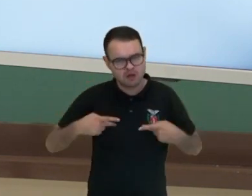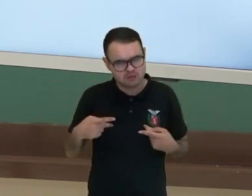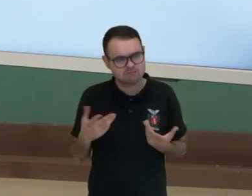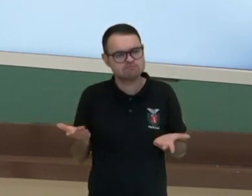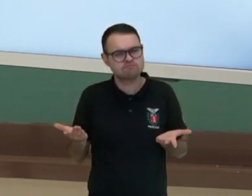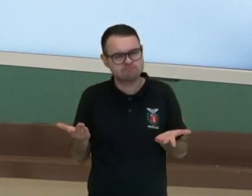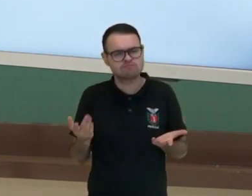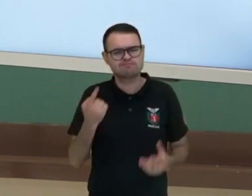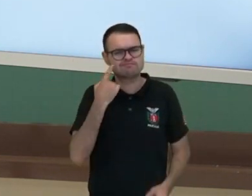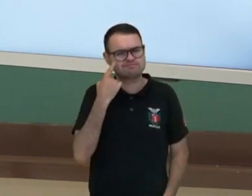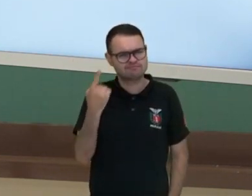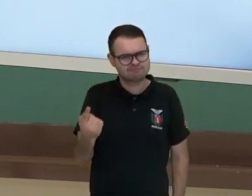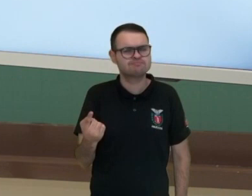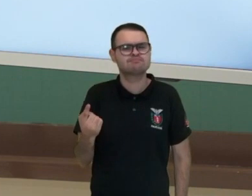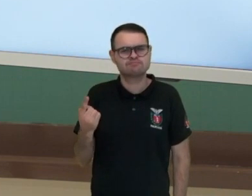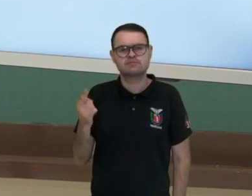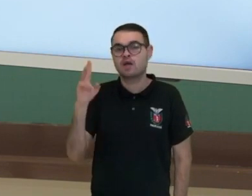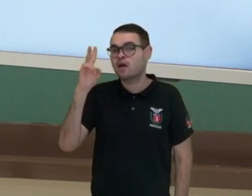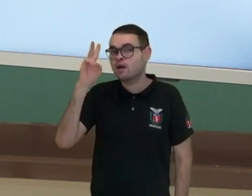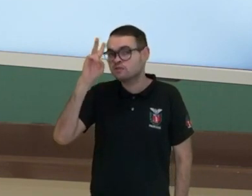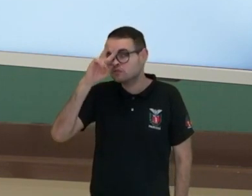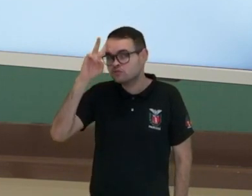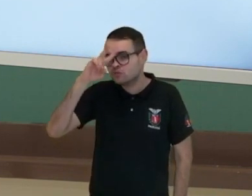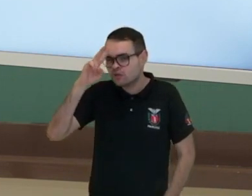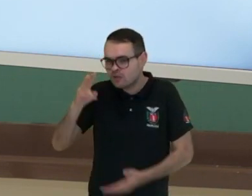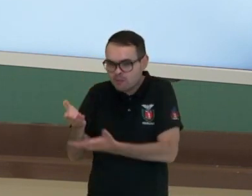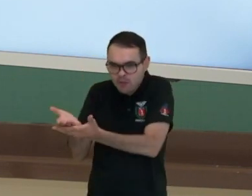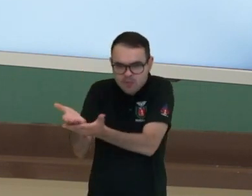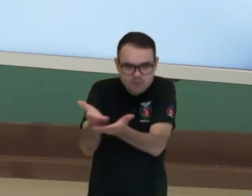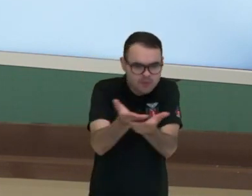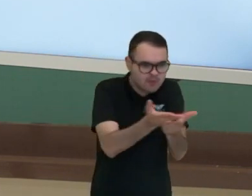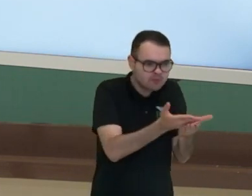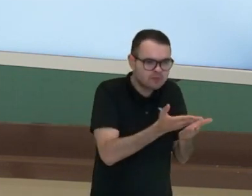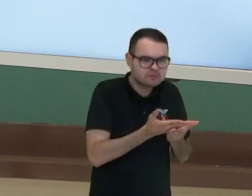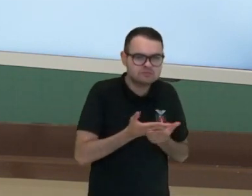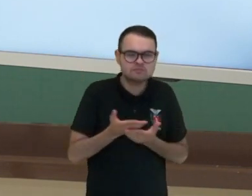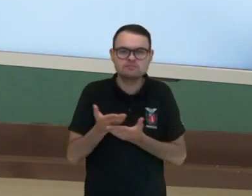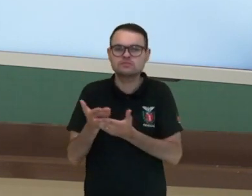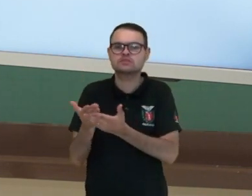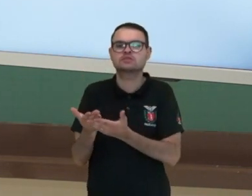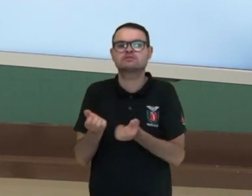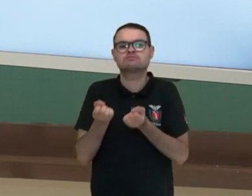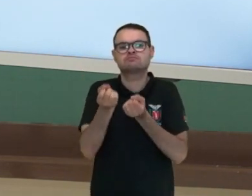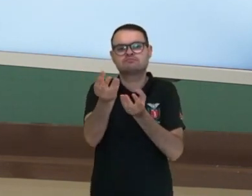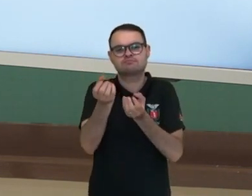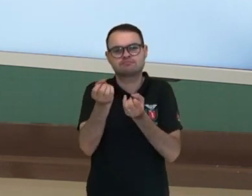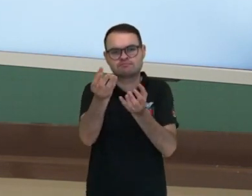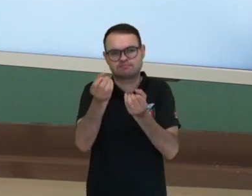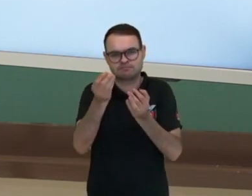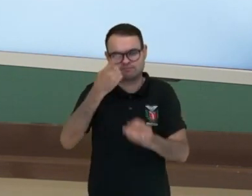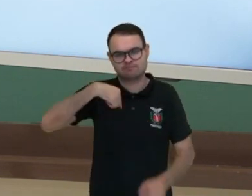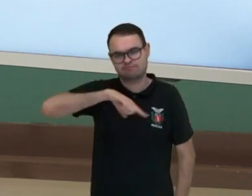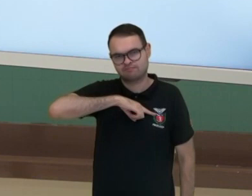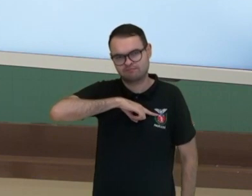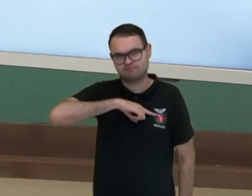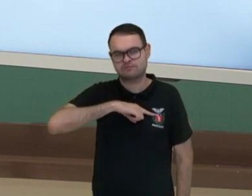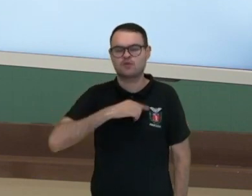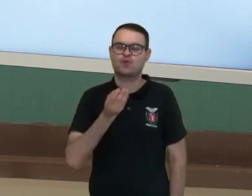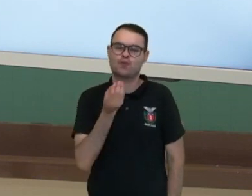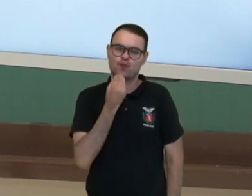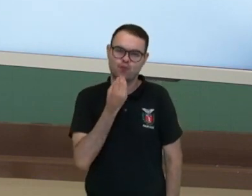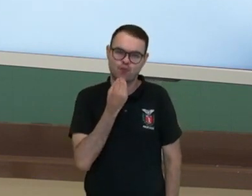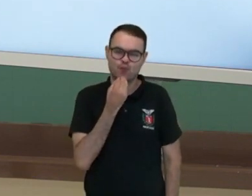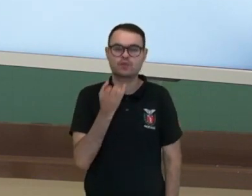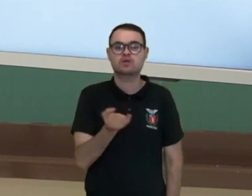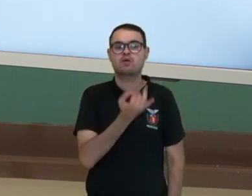história se debruça sobre esses eventos e vai trazendo essas informações para a gente. É claro que em